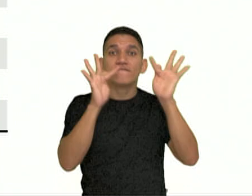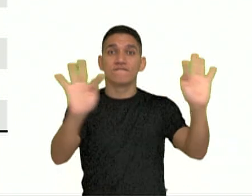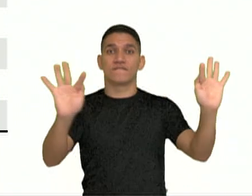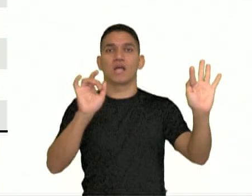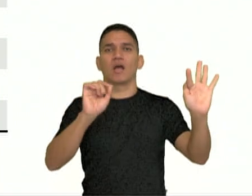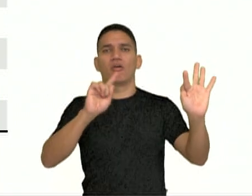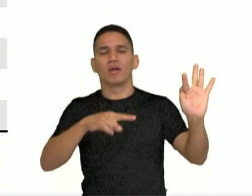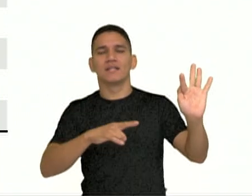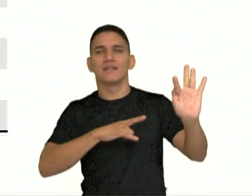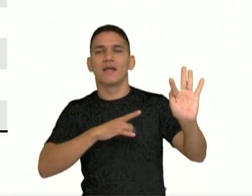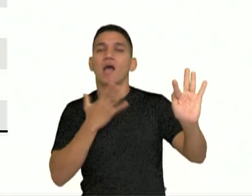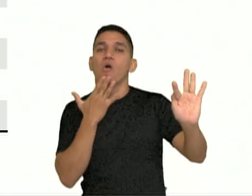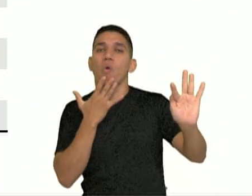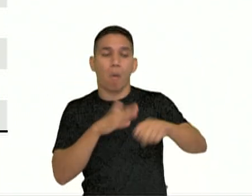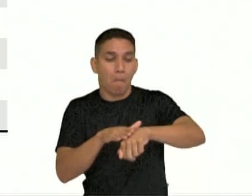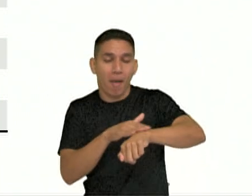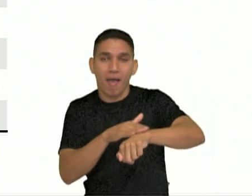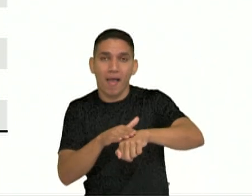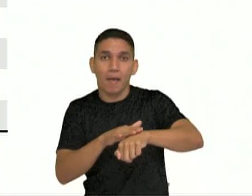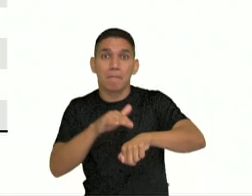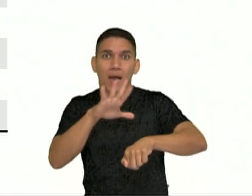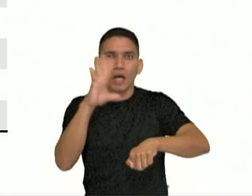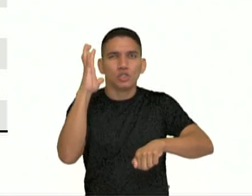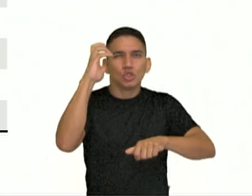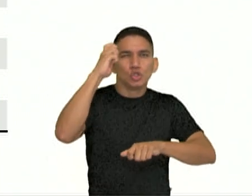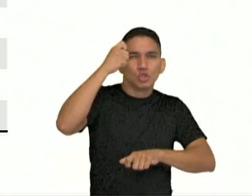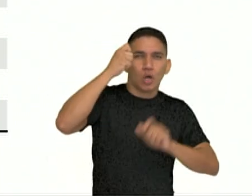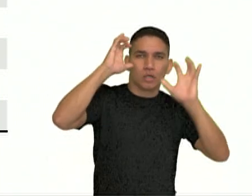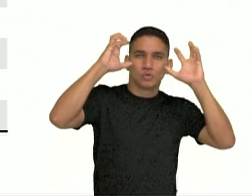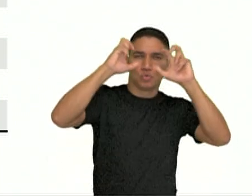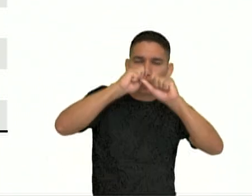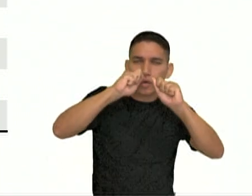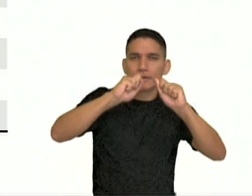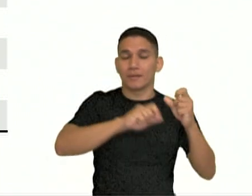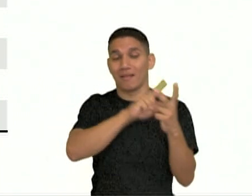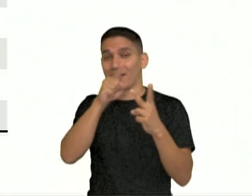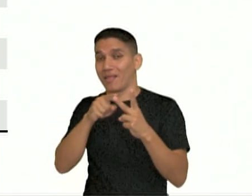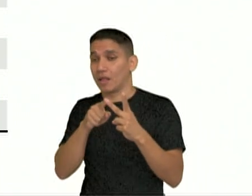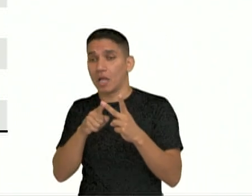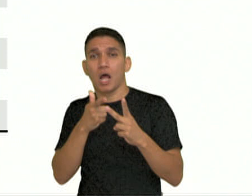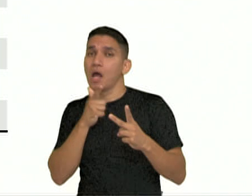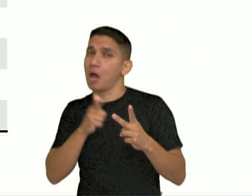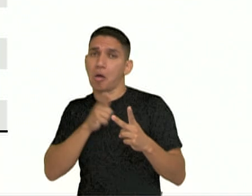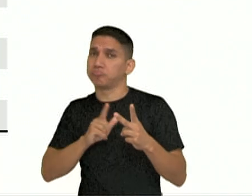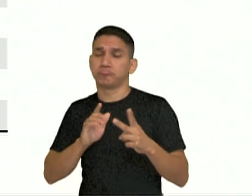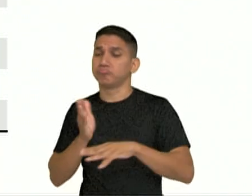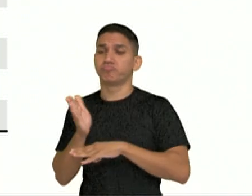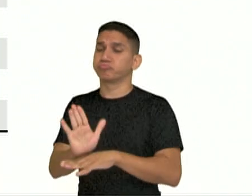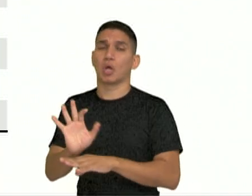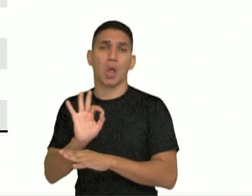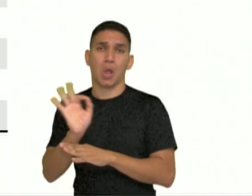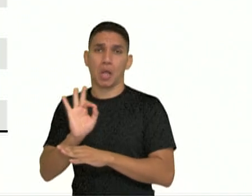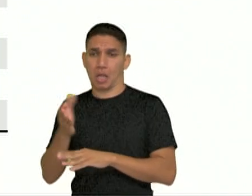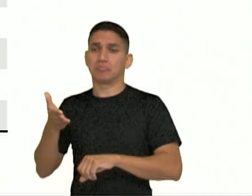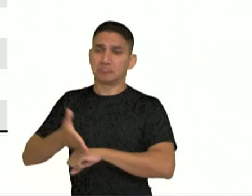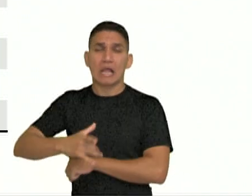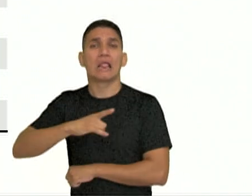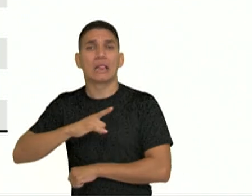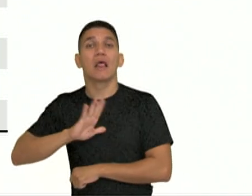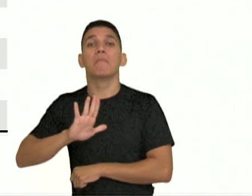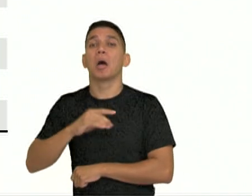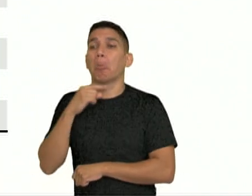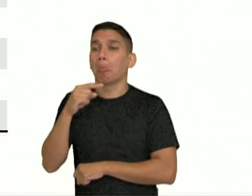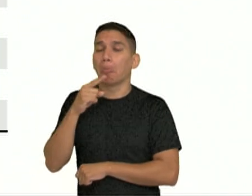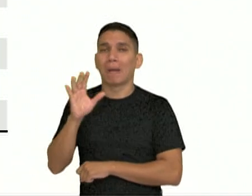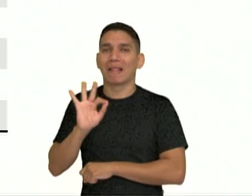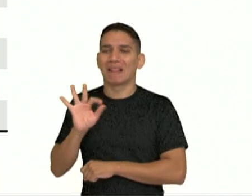de pele, a pele fica mais escura. O não aditivo não contribui. Ele simplesmente está lá, mas ele não, no caso aqui do exemplo, não coloca